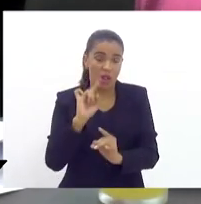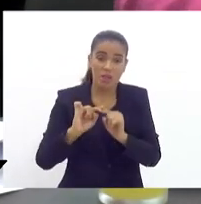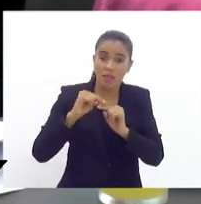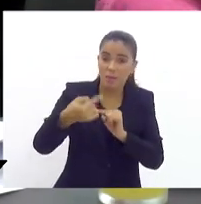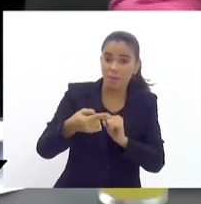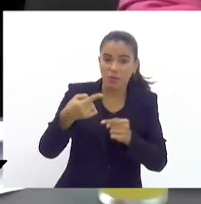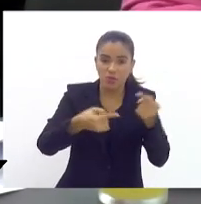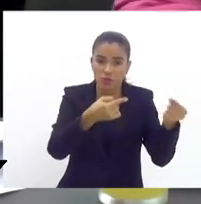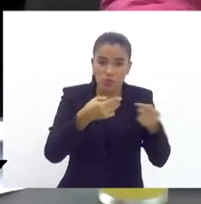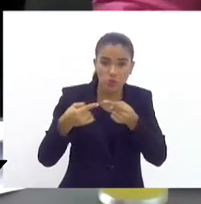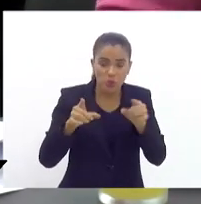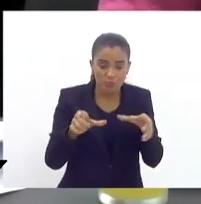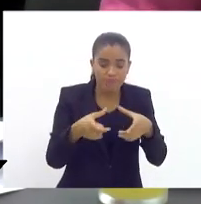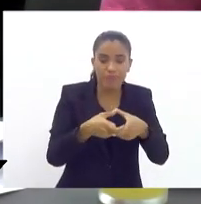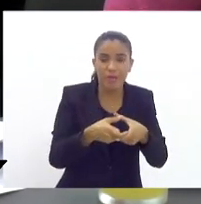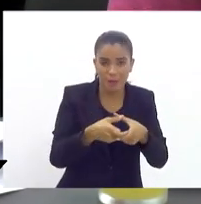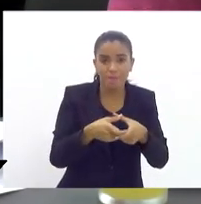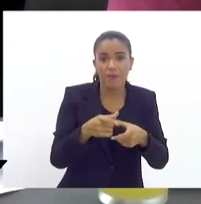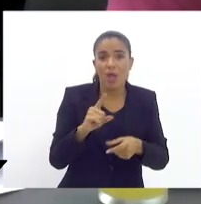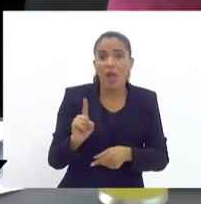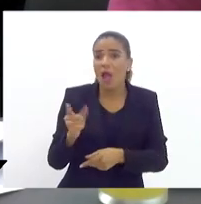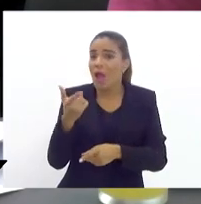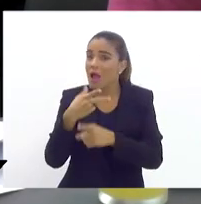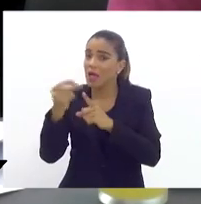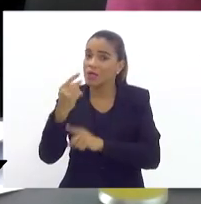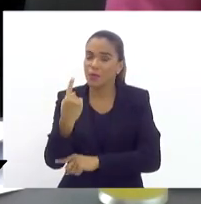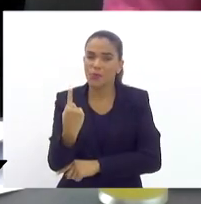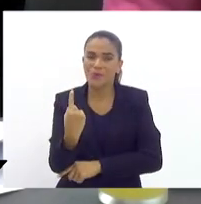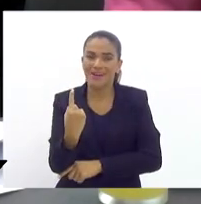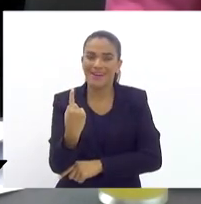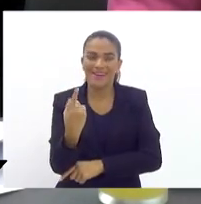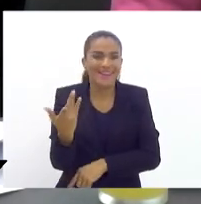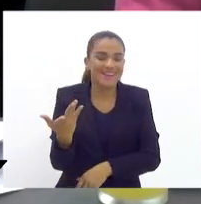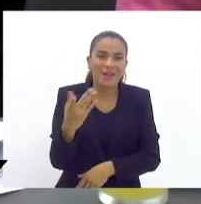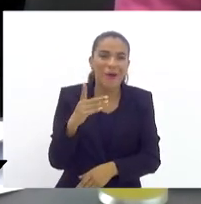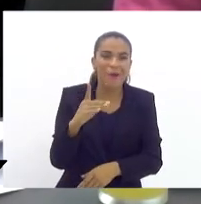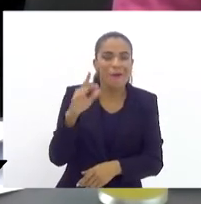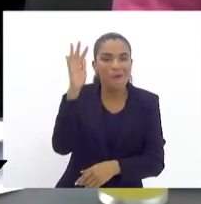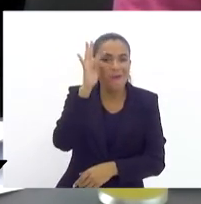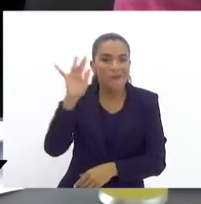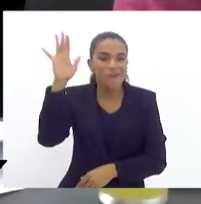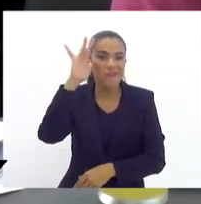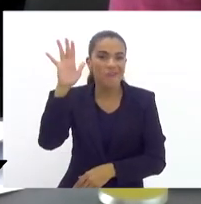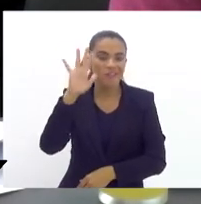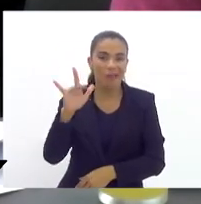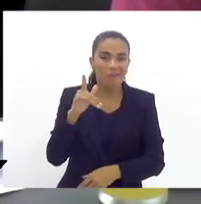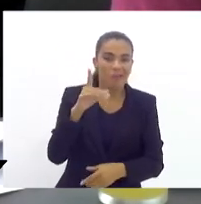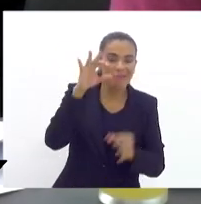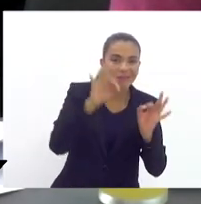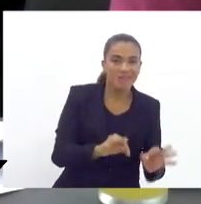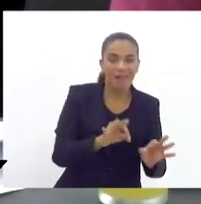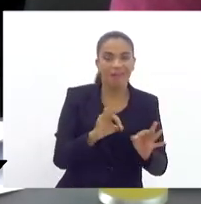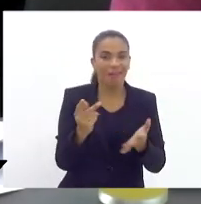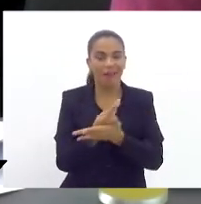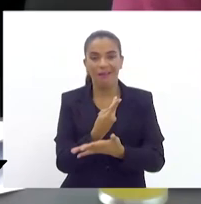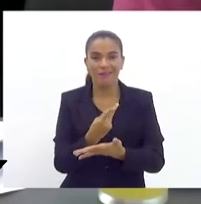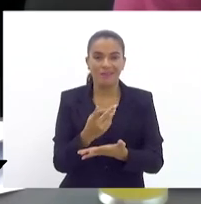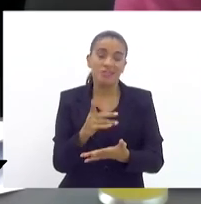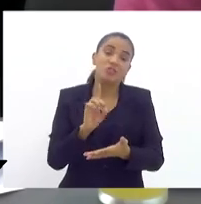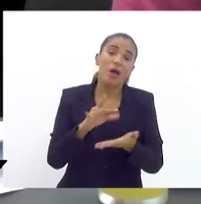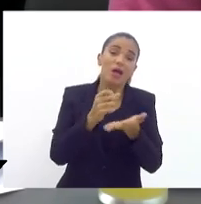disputa interna, ganha um. Mas não quer dizer que todos os fundamentos têm nada errado. O senhor se baseou num regimento